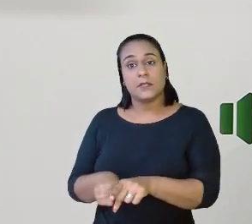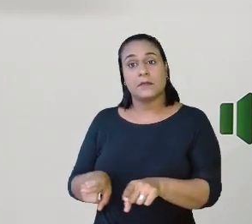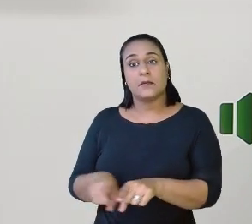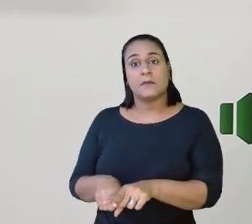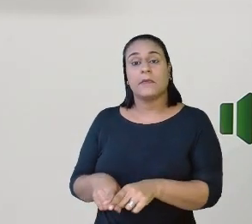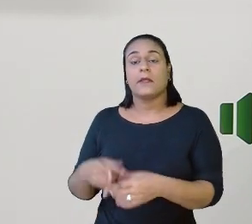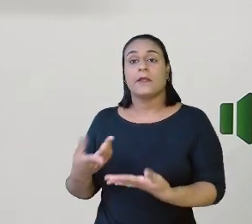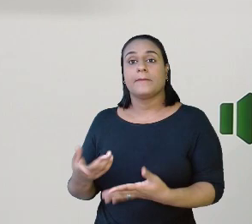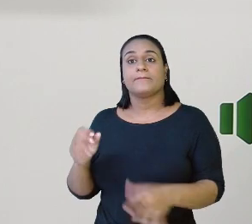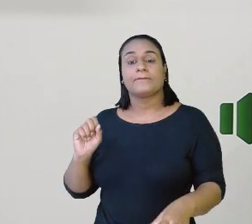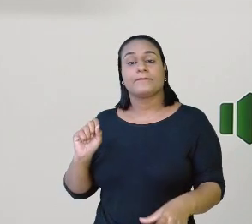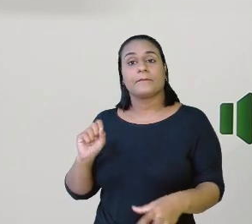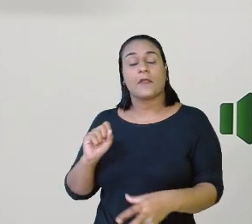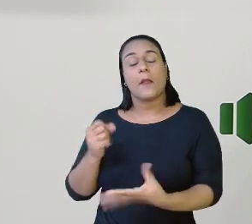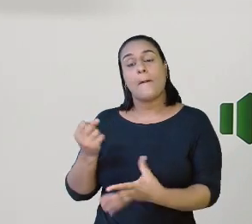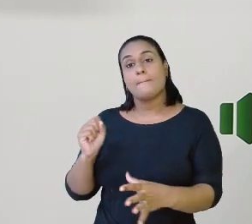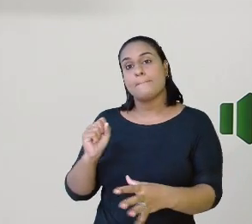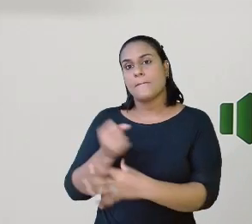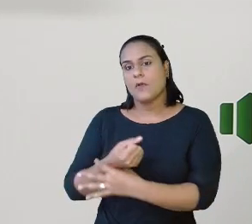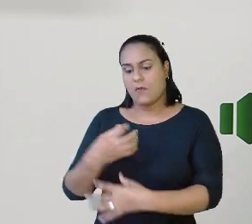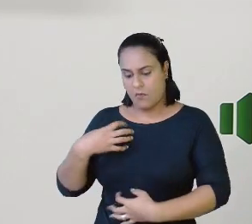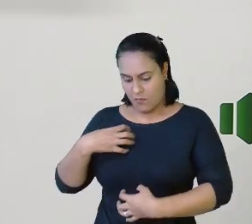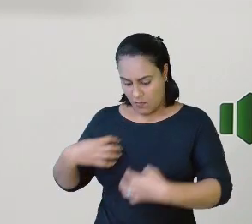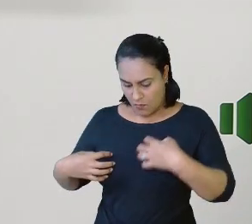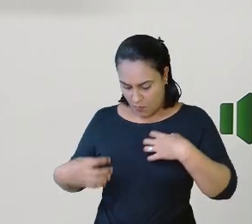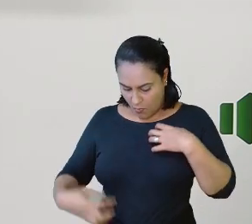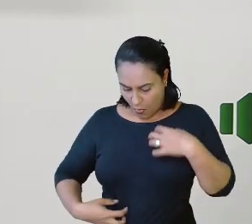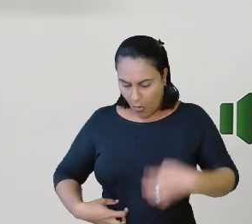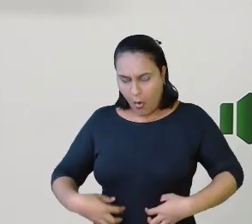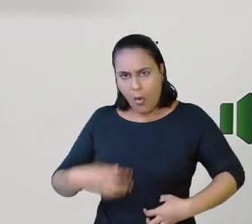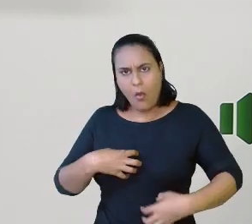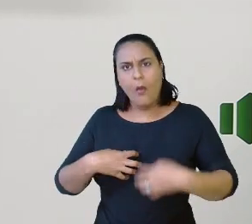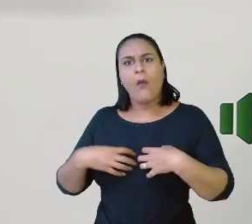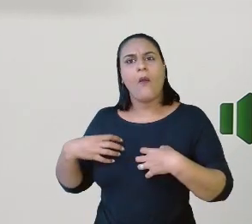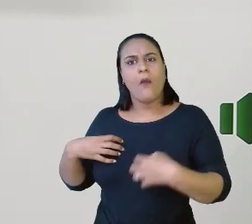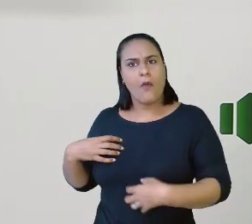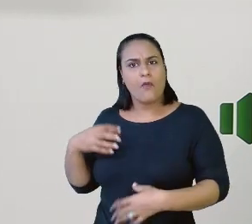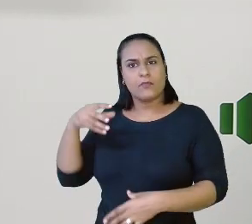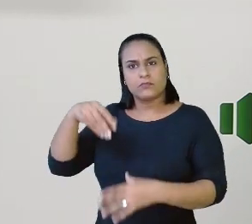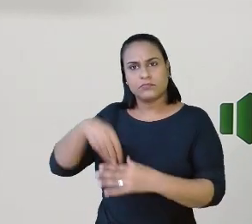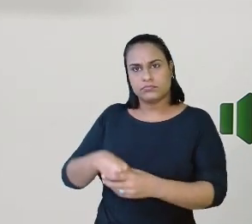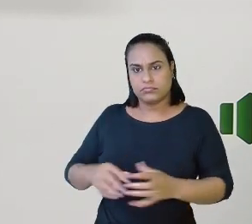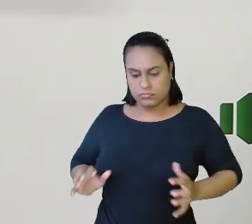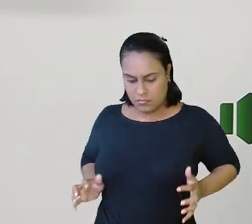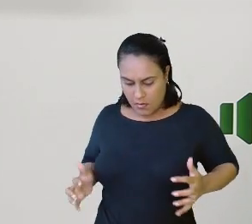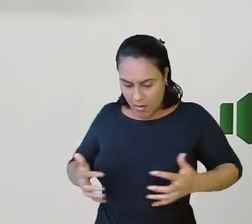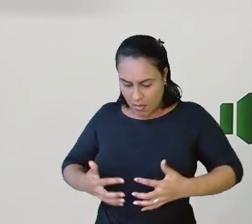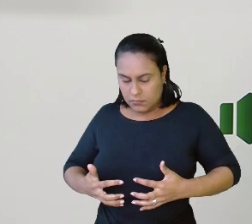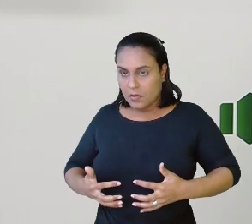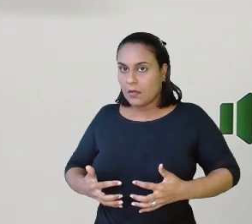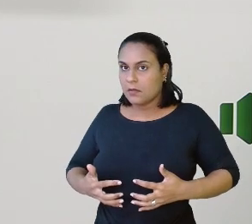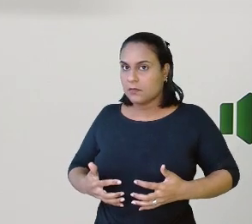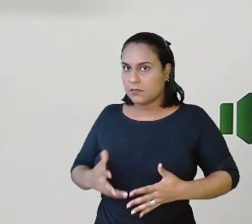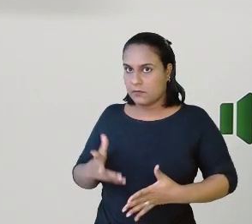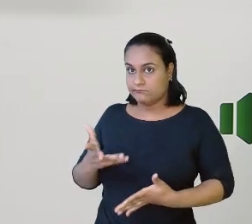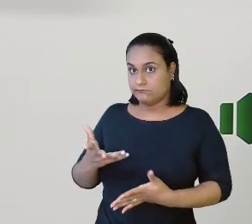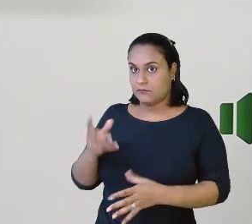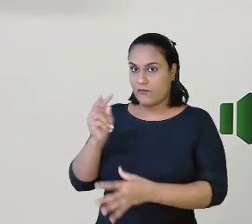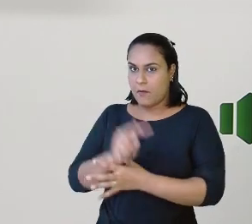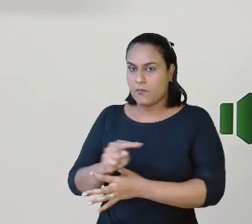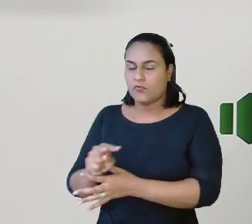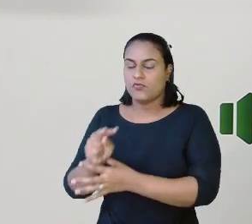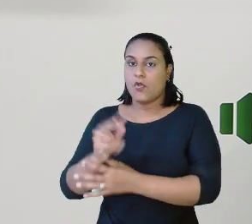eles protegem alguns órgãos internos, alguns ossos aqui, por exemplo, da costela, ele vai proteger